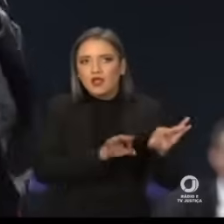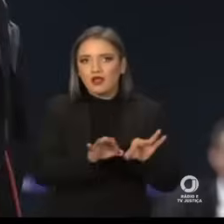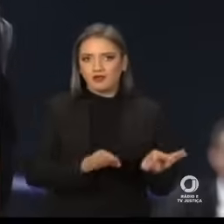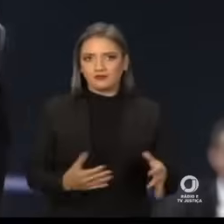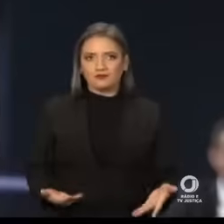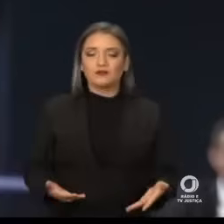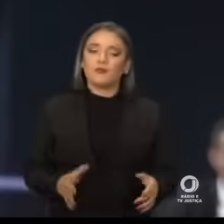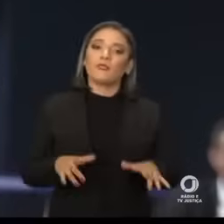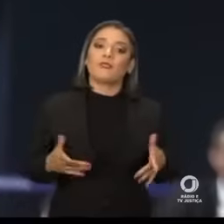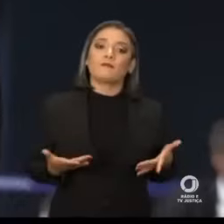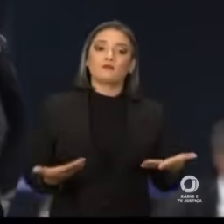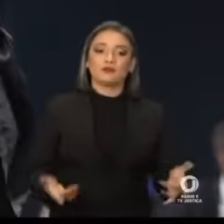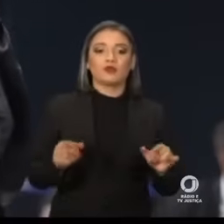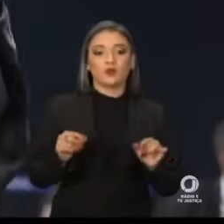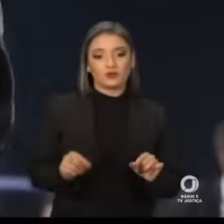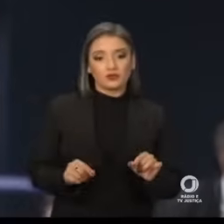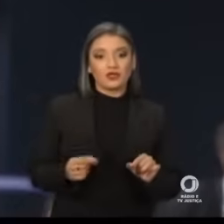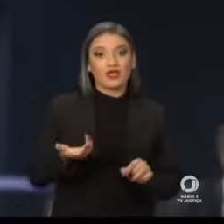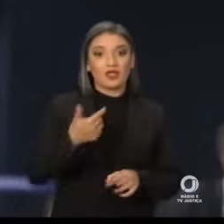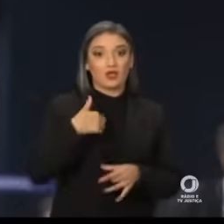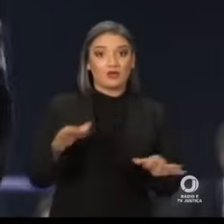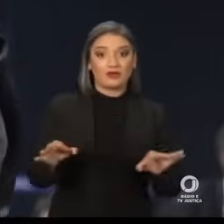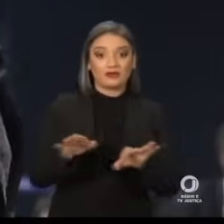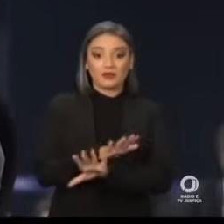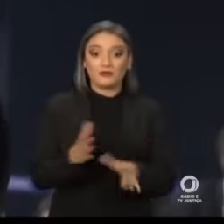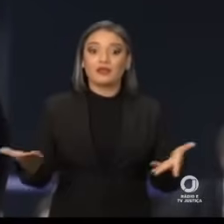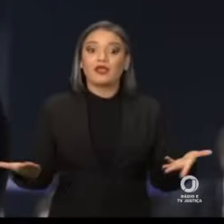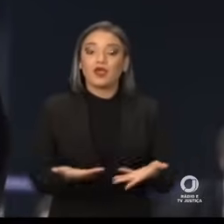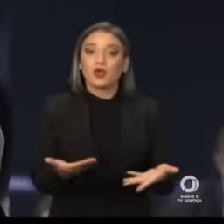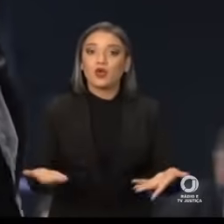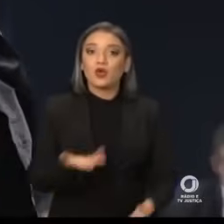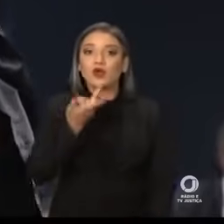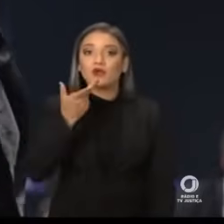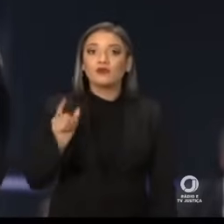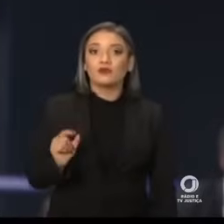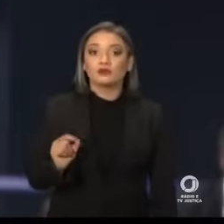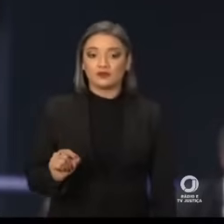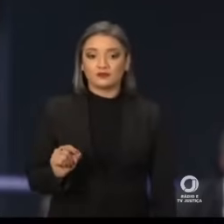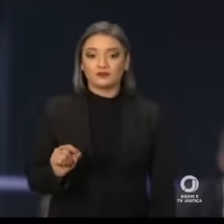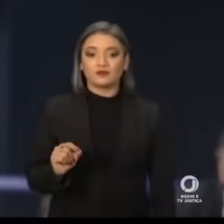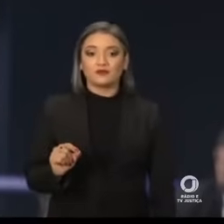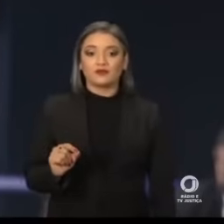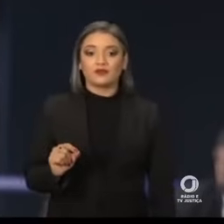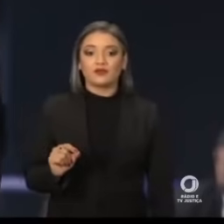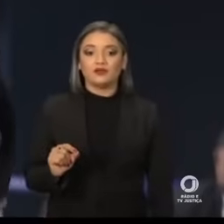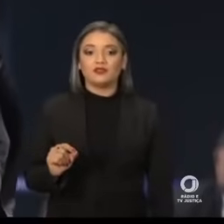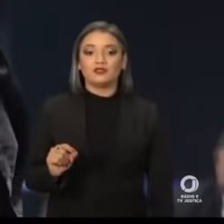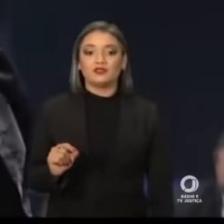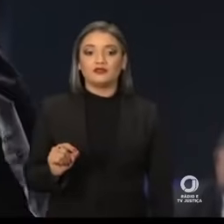Então, senhores ministros, eu quero encerrar dizendo o seguinte: uma pena,